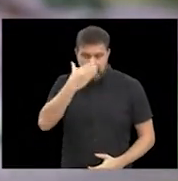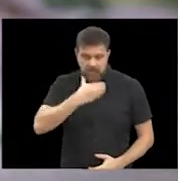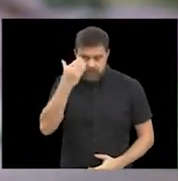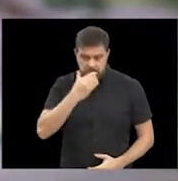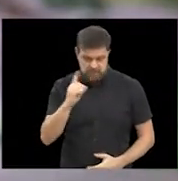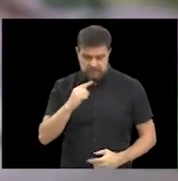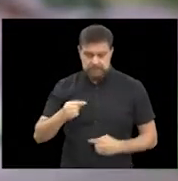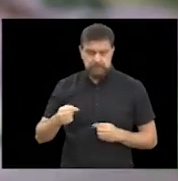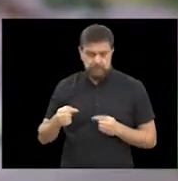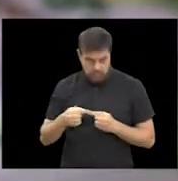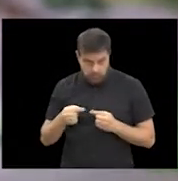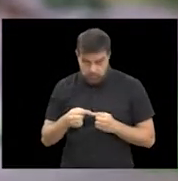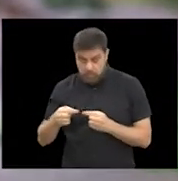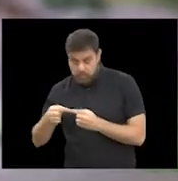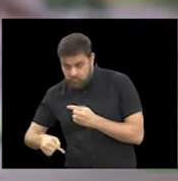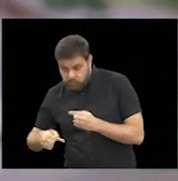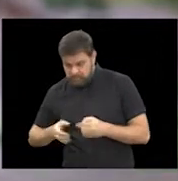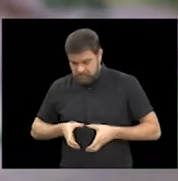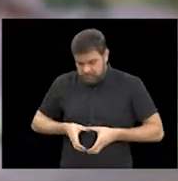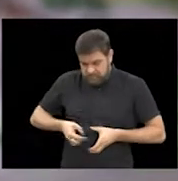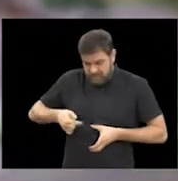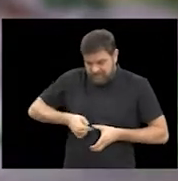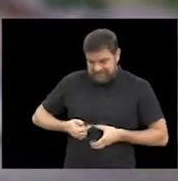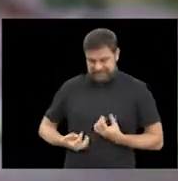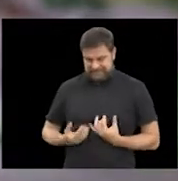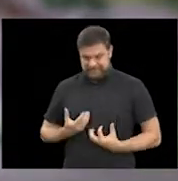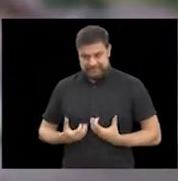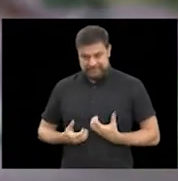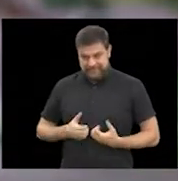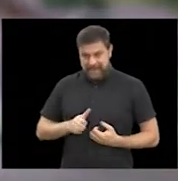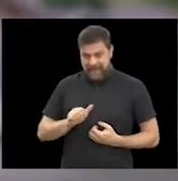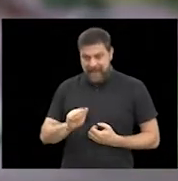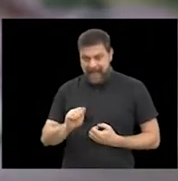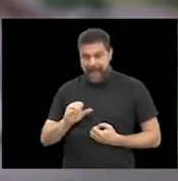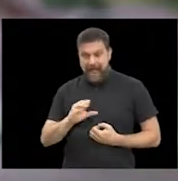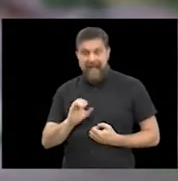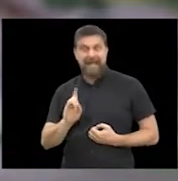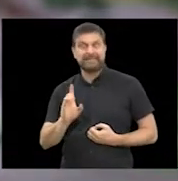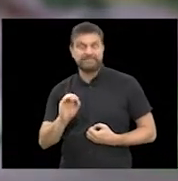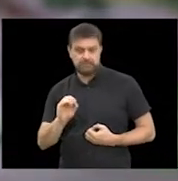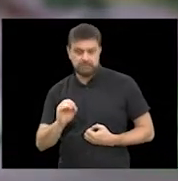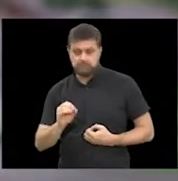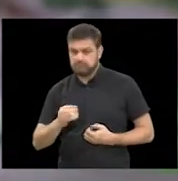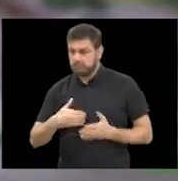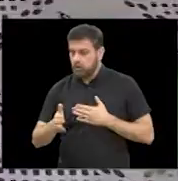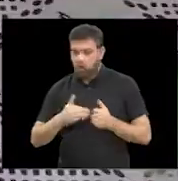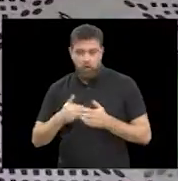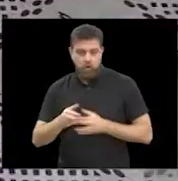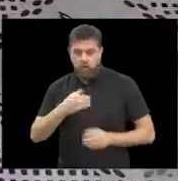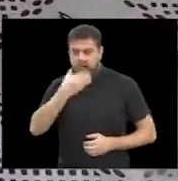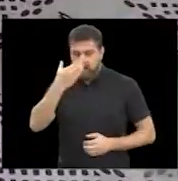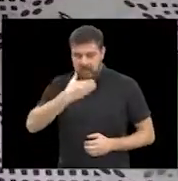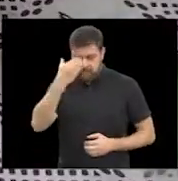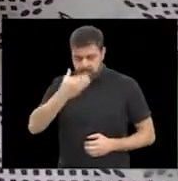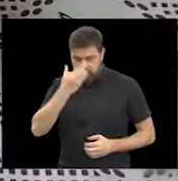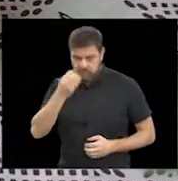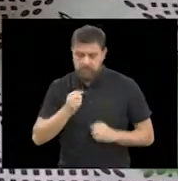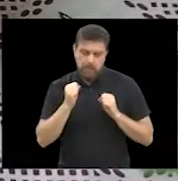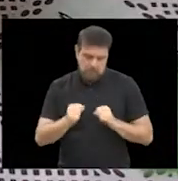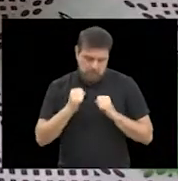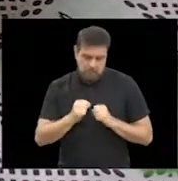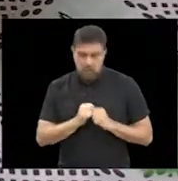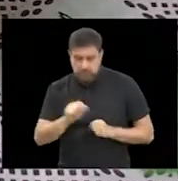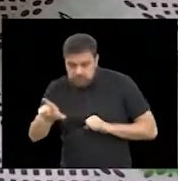estômago, porque no suco gástrico presente no estômago, ele é mais ácido do que qualquer fruta. Então, ele é mais ácido do que